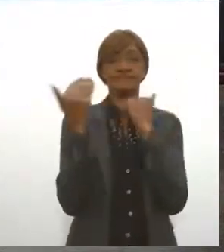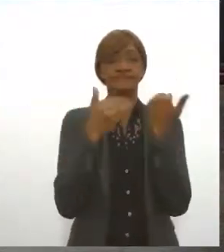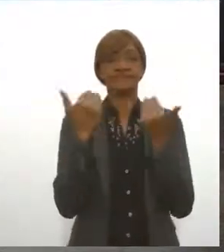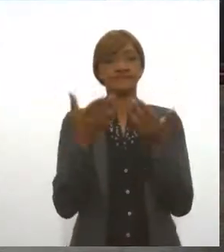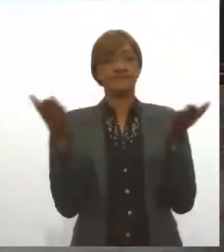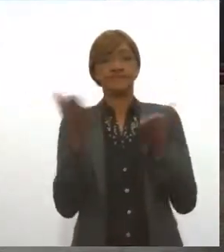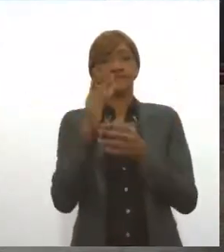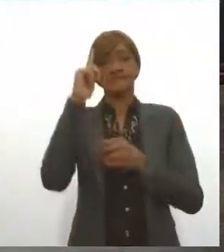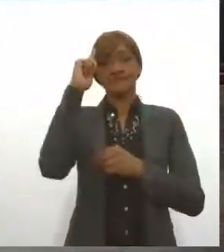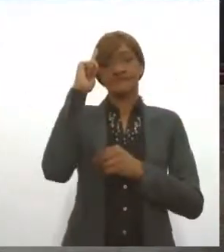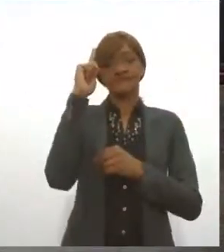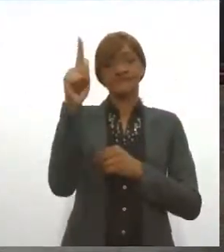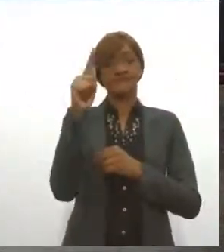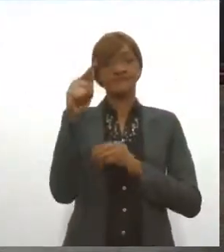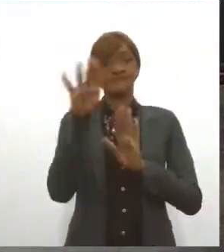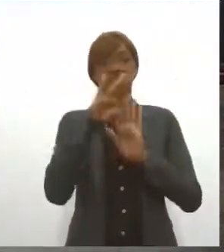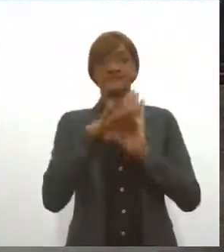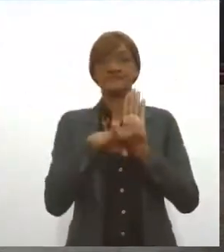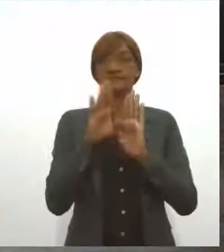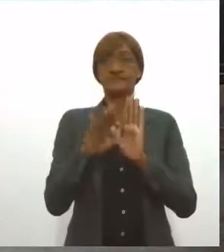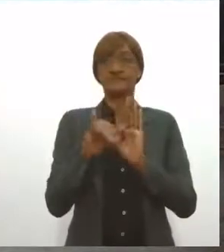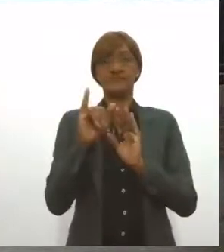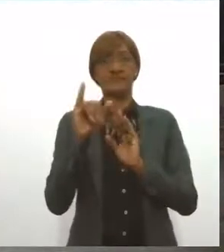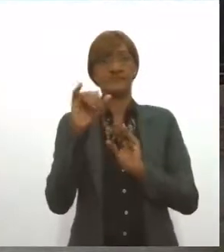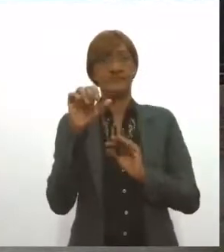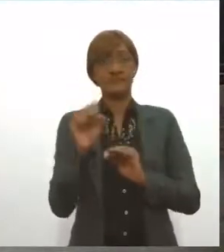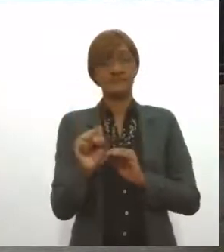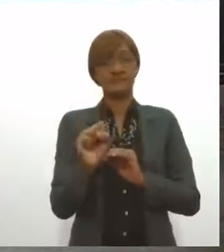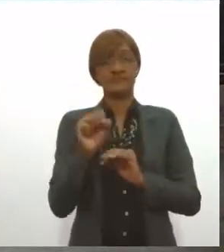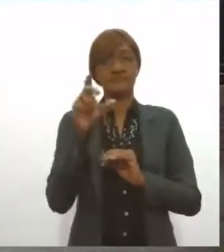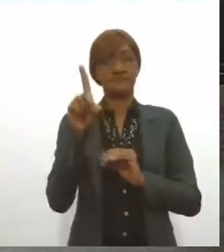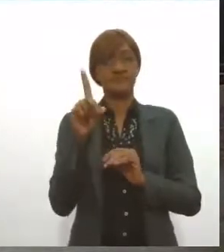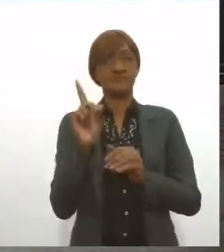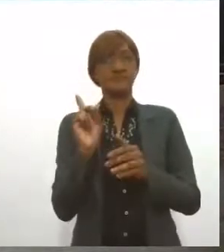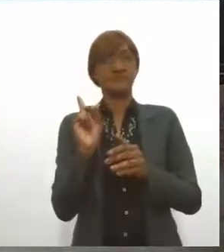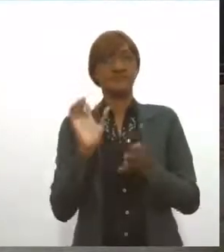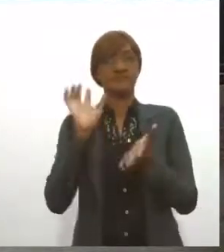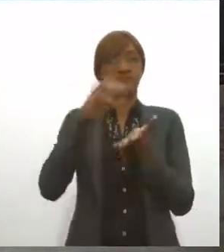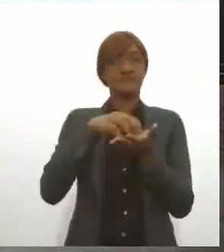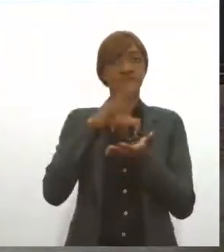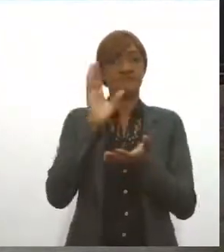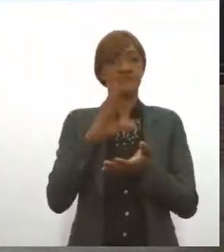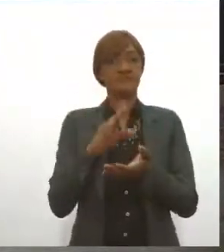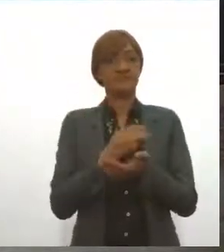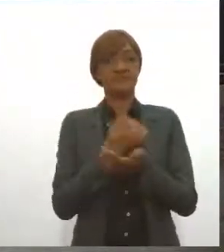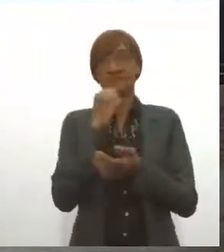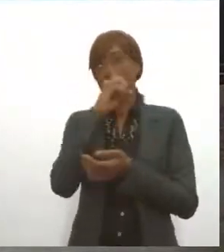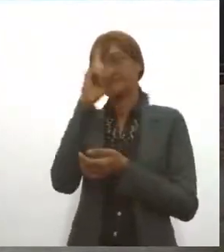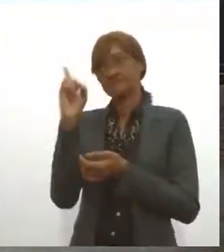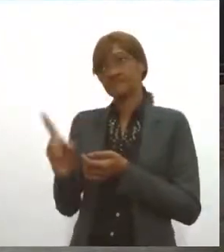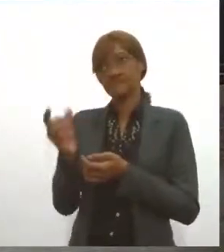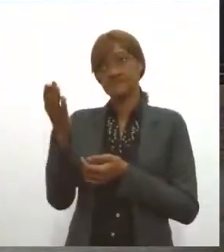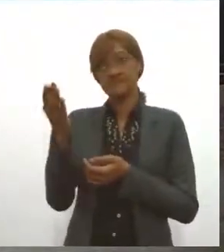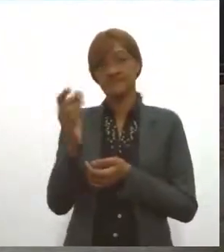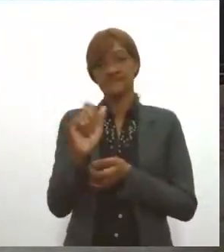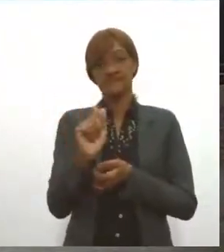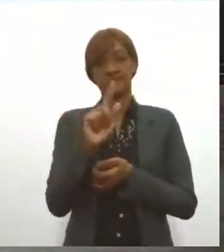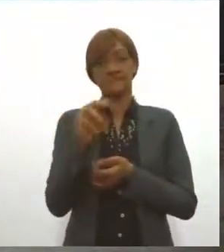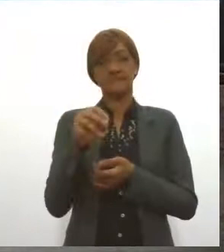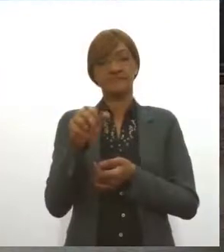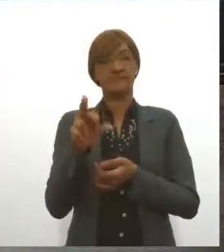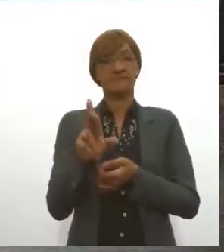do programa IST AIDS, Dr. Almir Santana, que já está com a gente. Bom dia, Dr. Almir. Bom